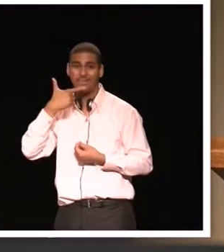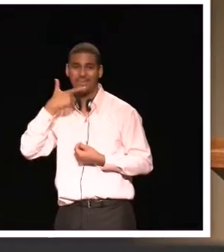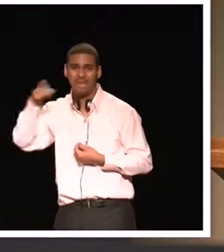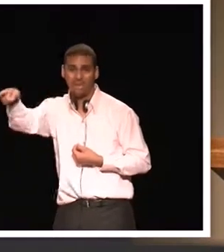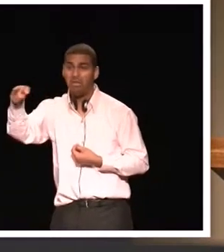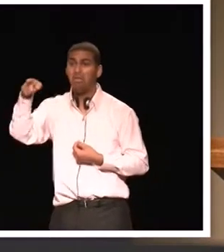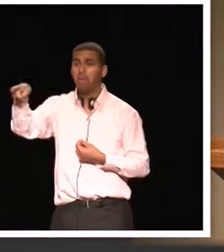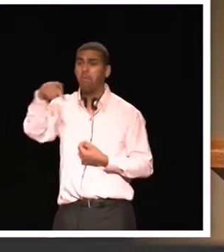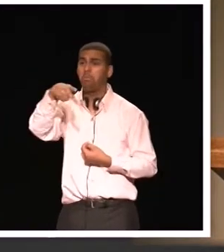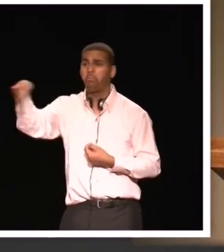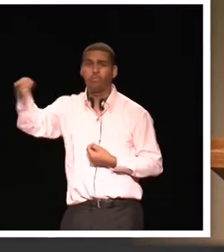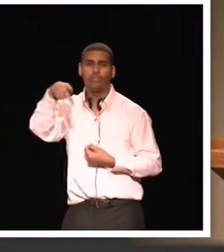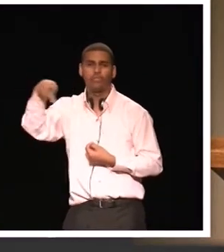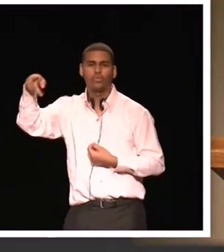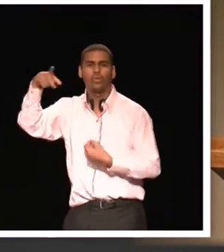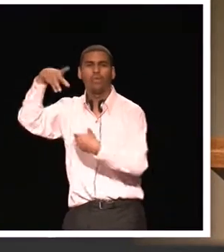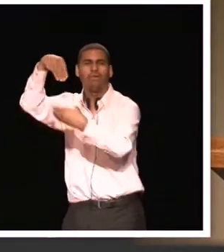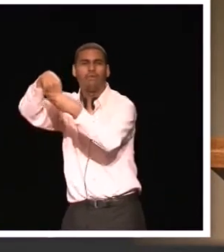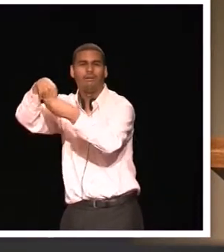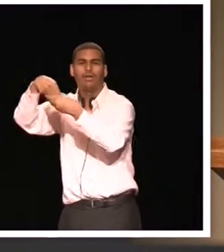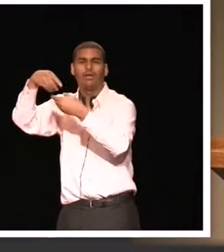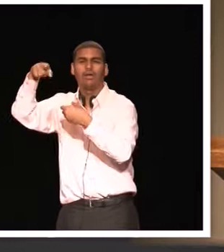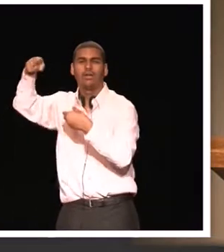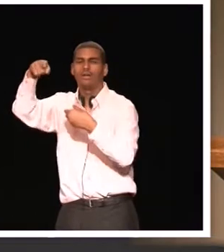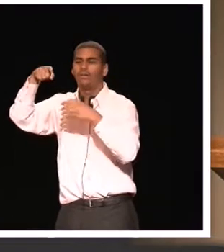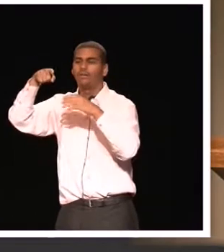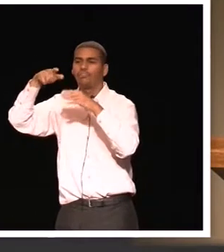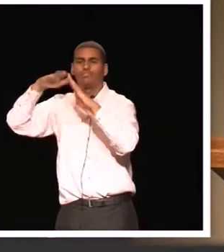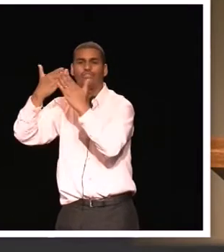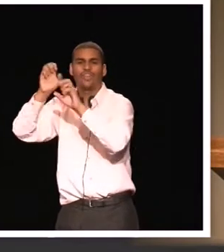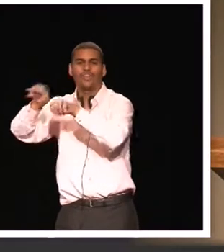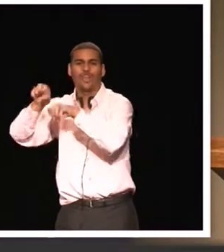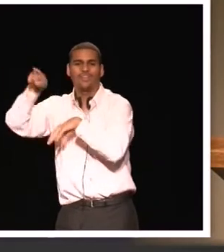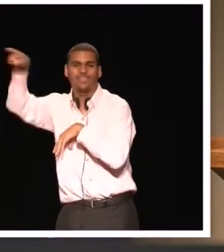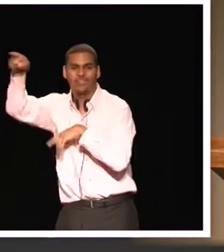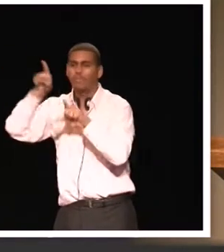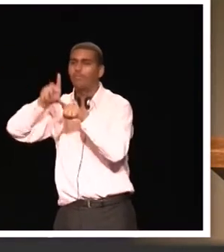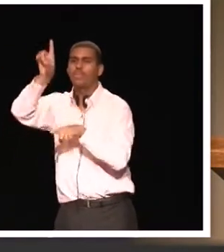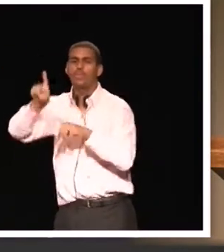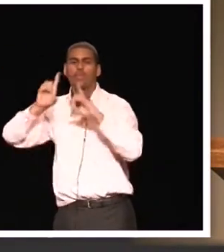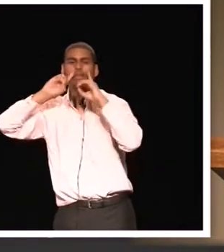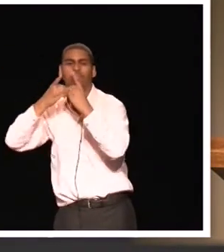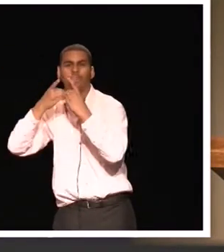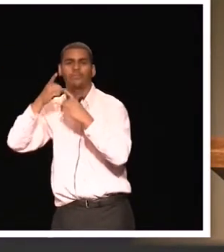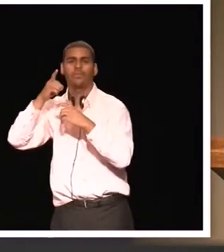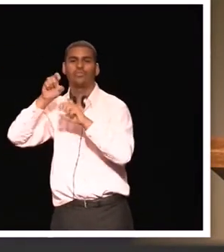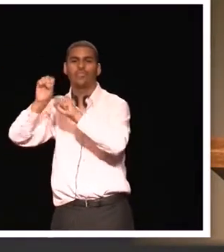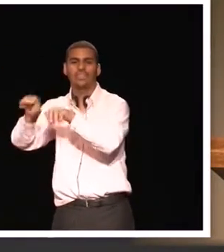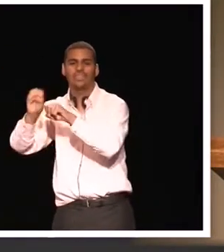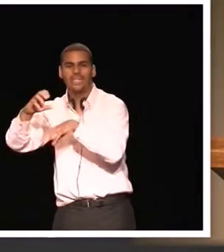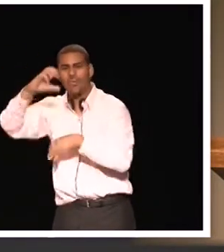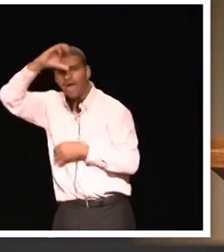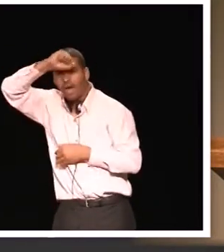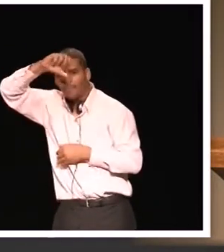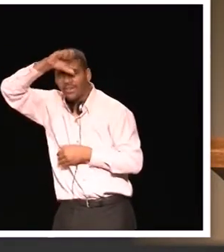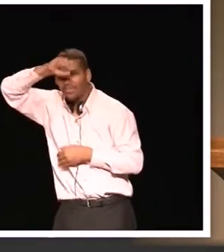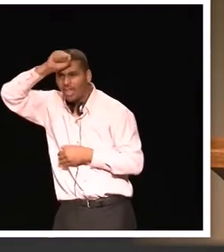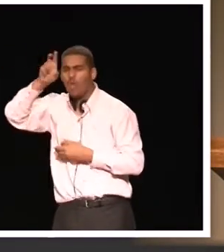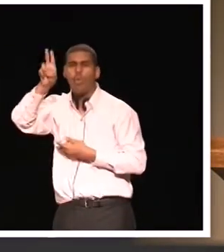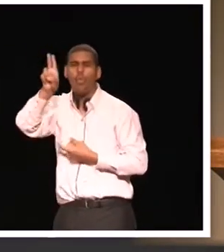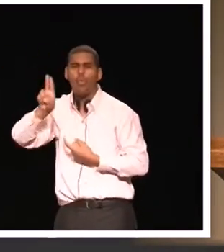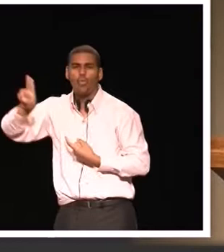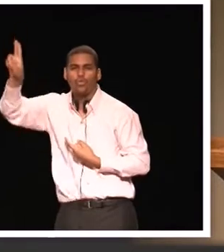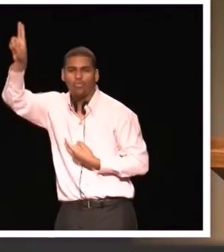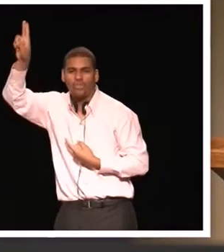professor titular do Instituto de Educação e diretor do Departamento de Ensino e Aprendizagem da Universidade